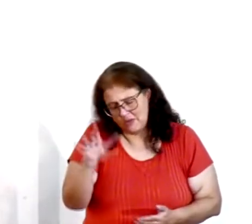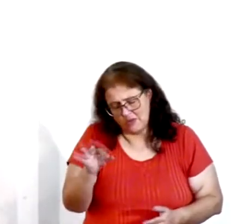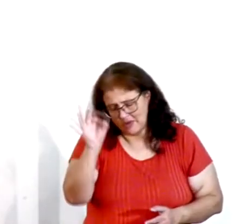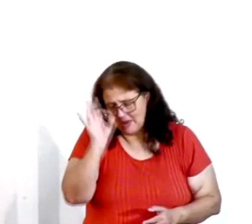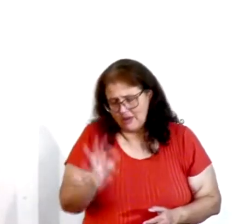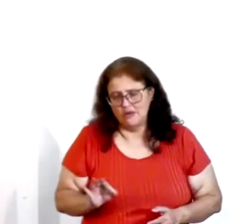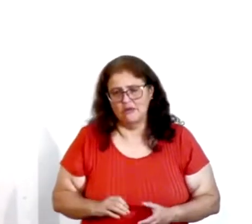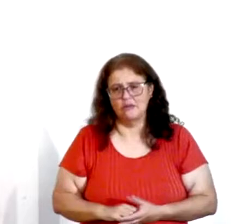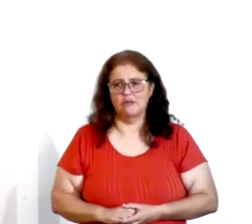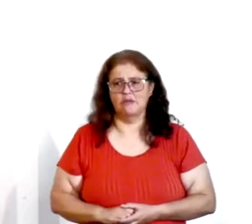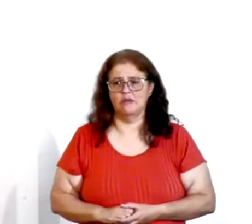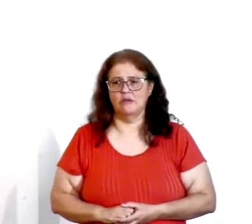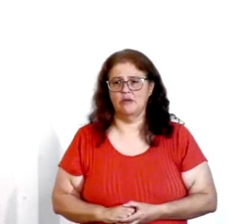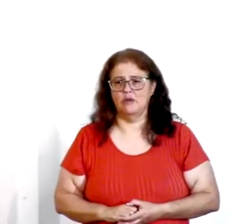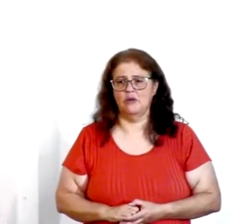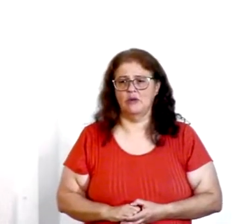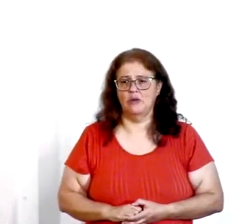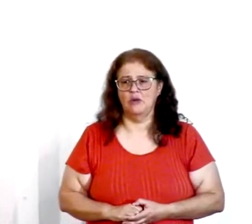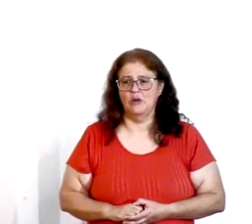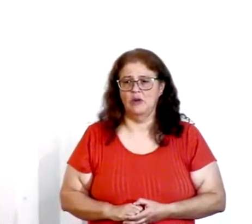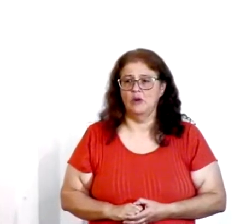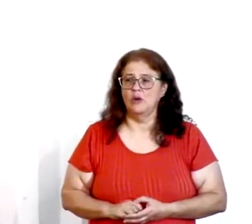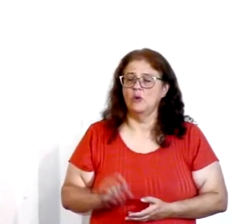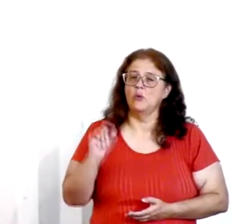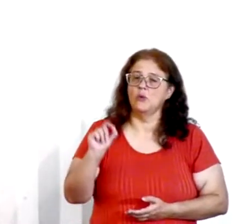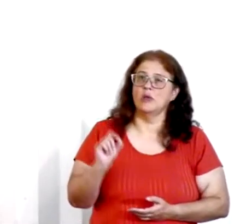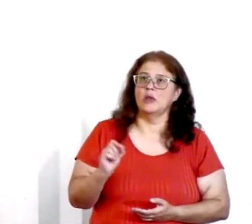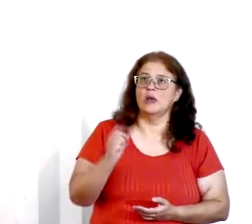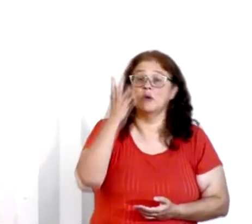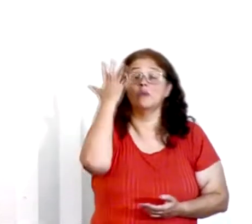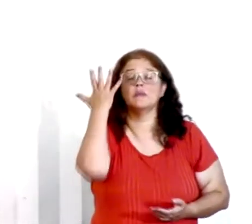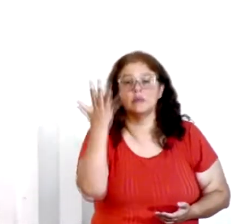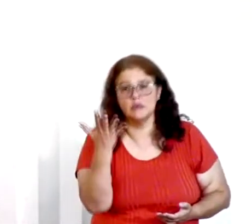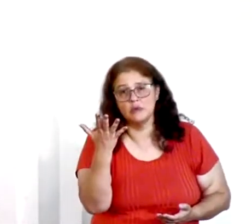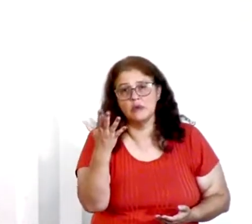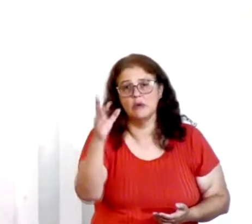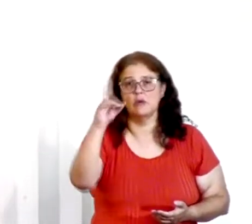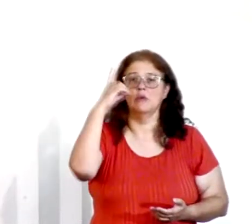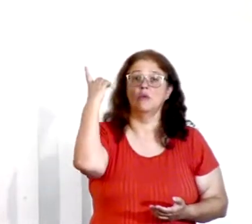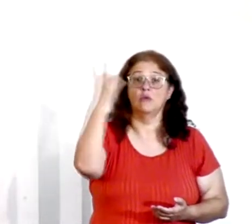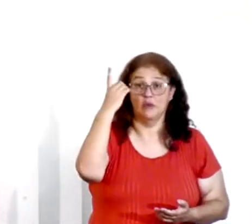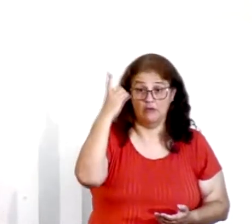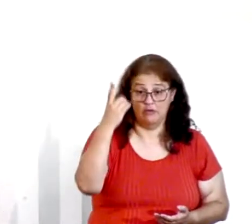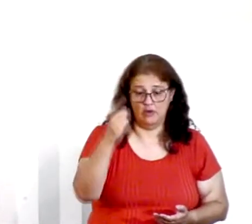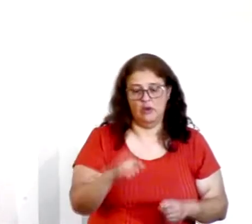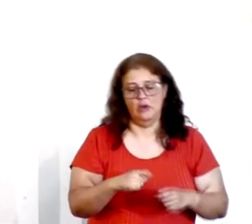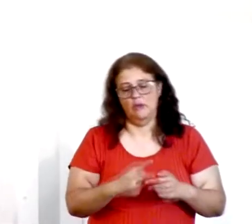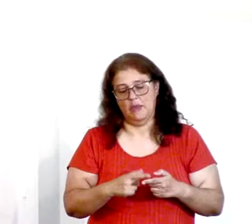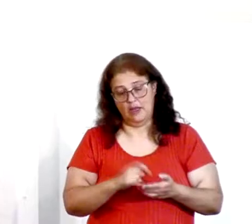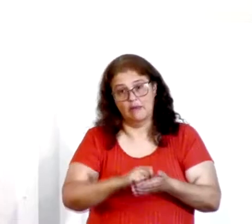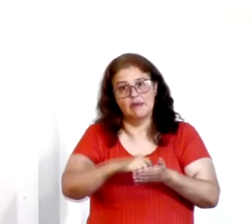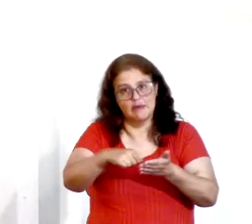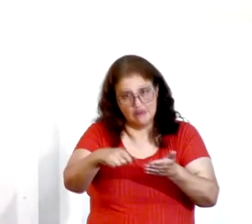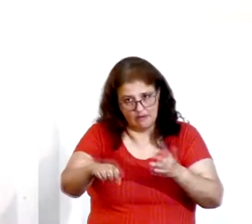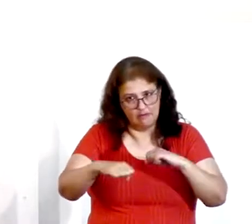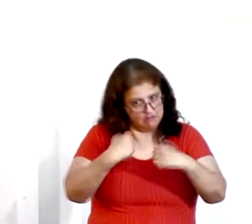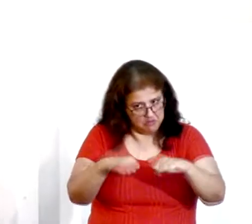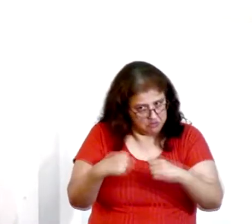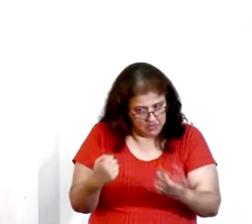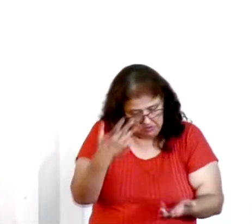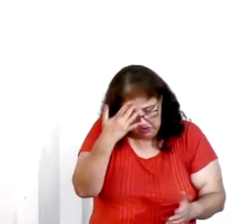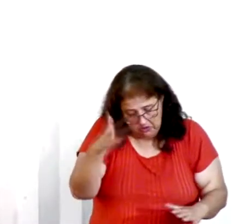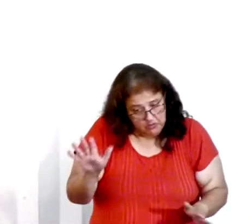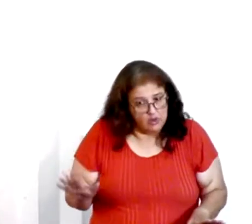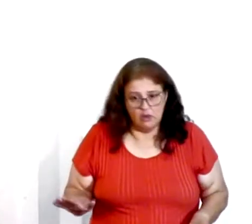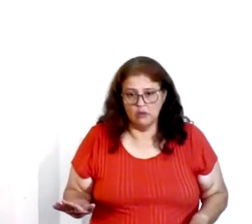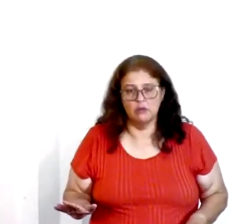fato aquilo que produziu este salmo foi aquele momento do adultério, toda aquela sequência de